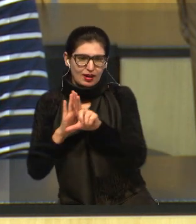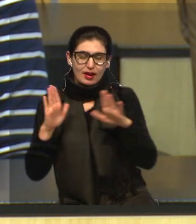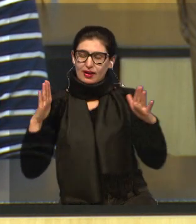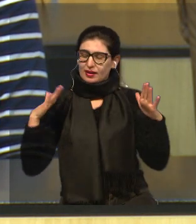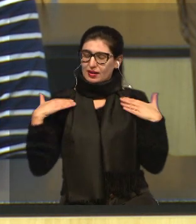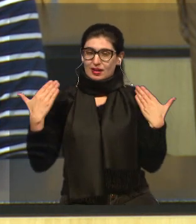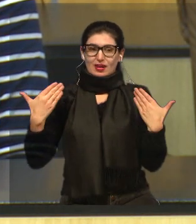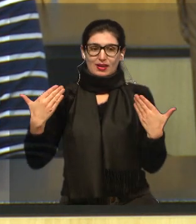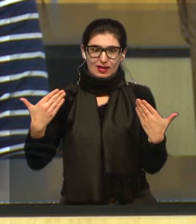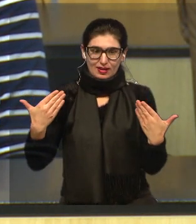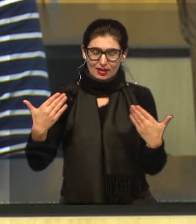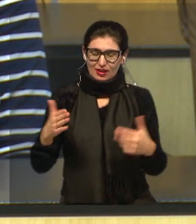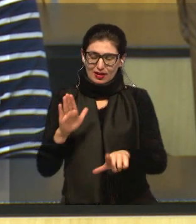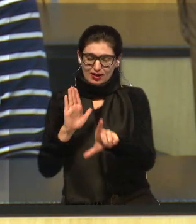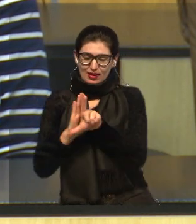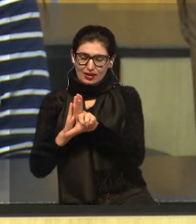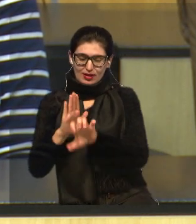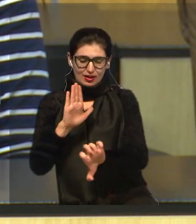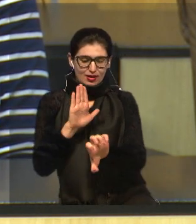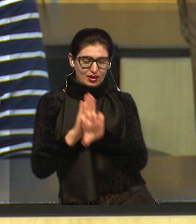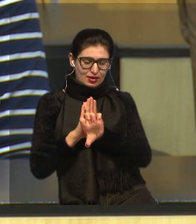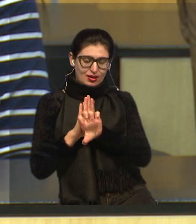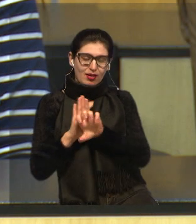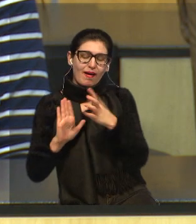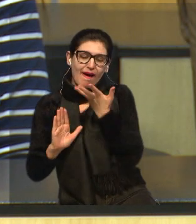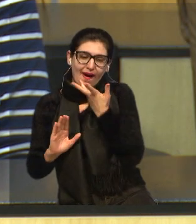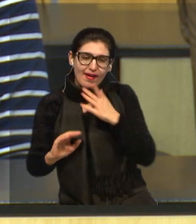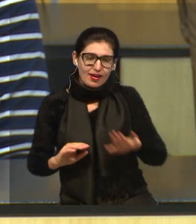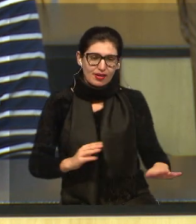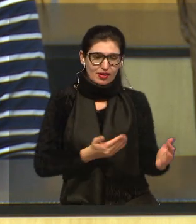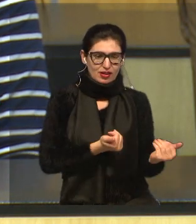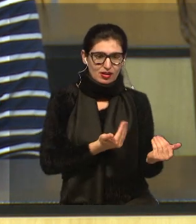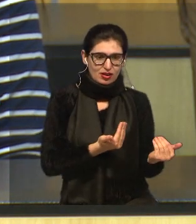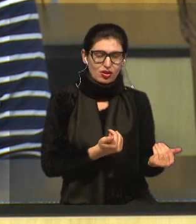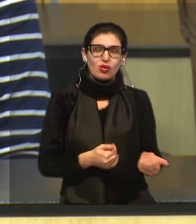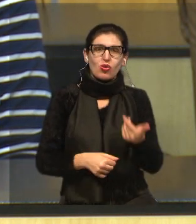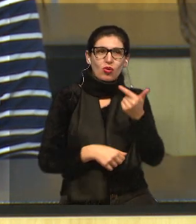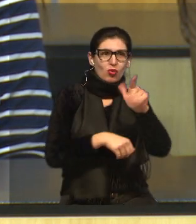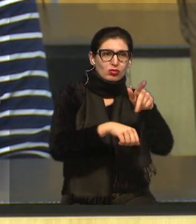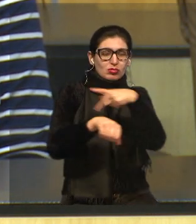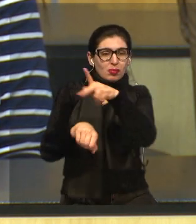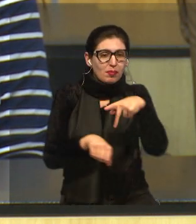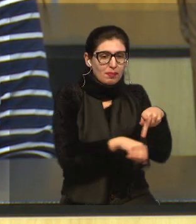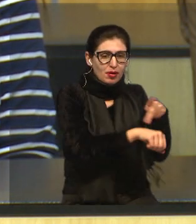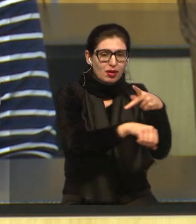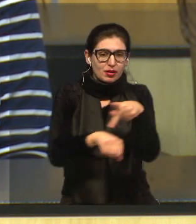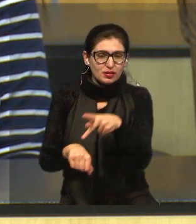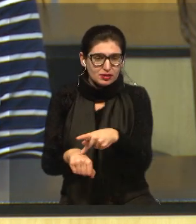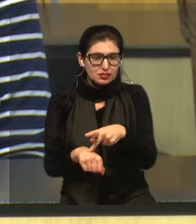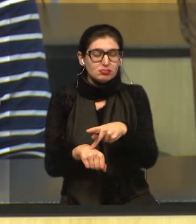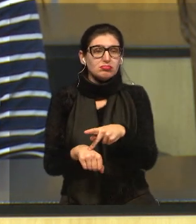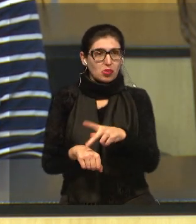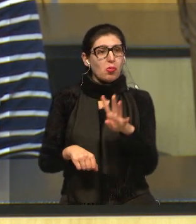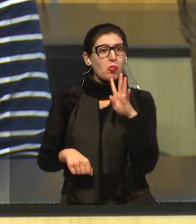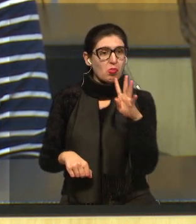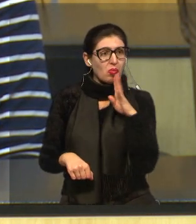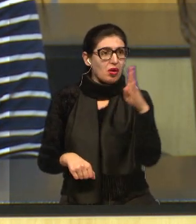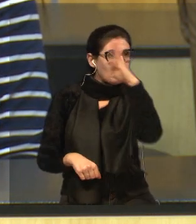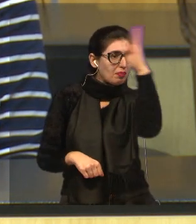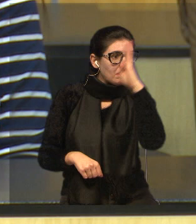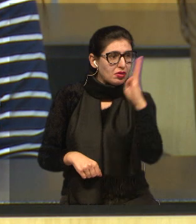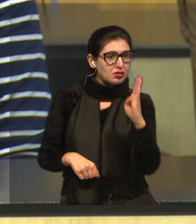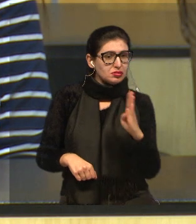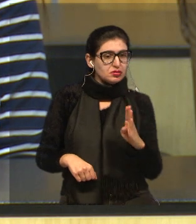que a legislação, o Estatuto da Criança e do Adolescente é internacionalmente reconhecida e mencionada como